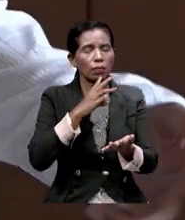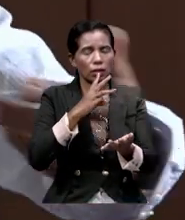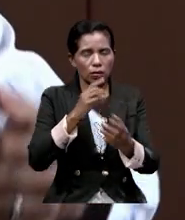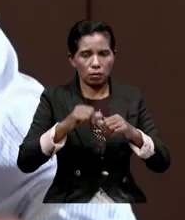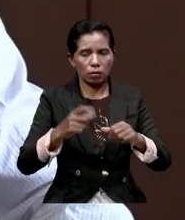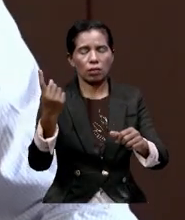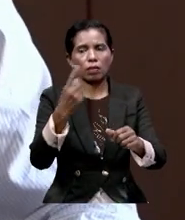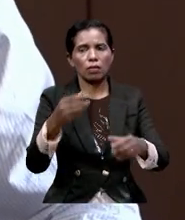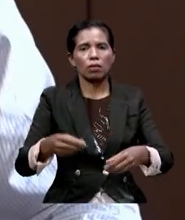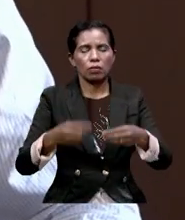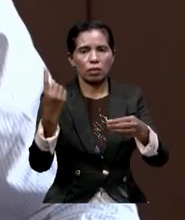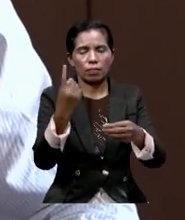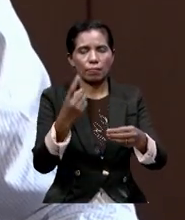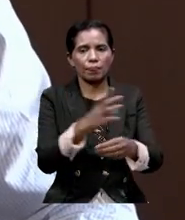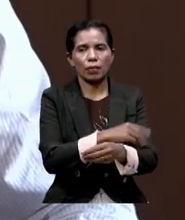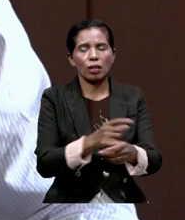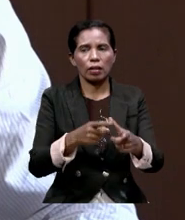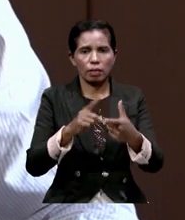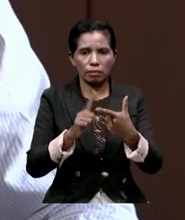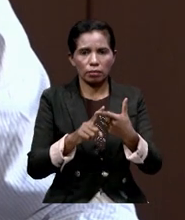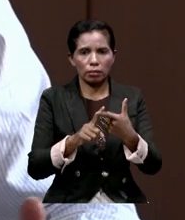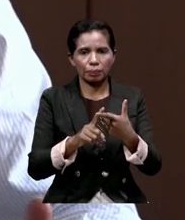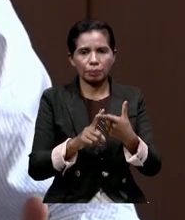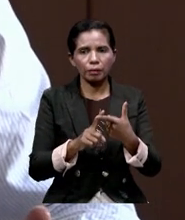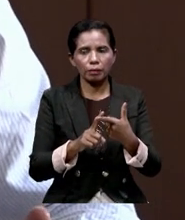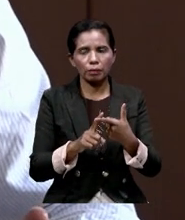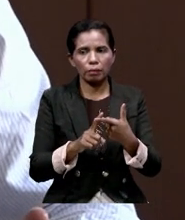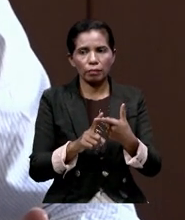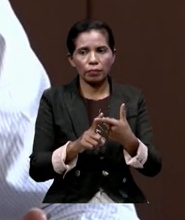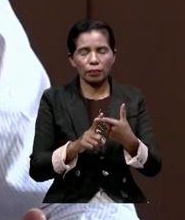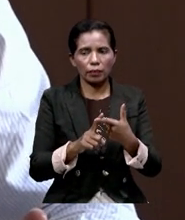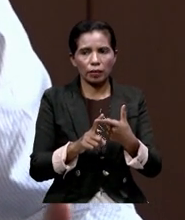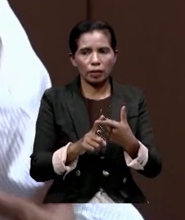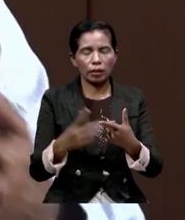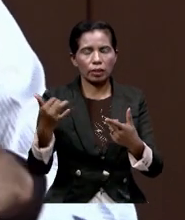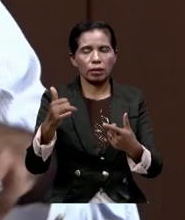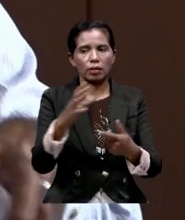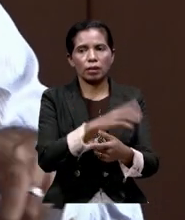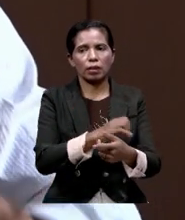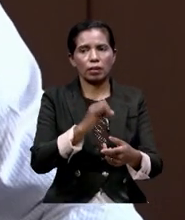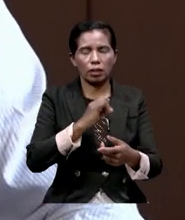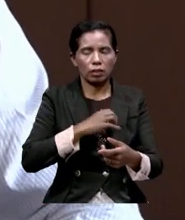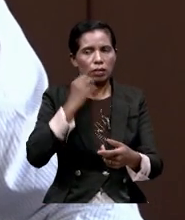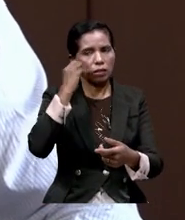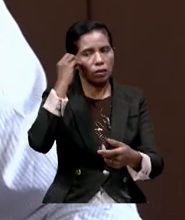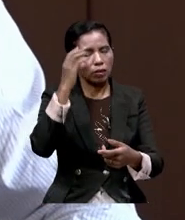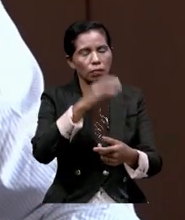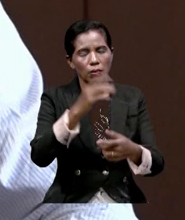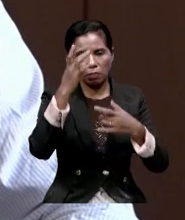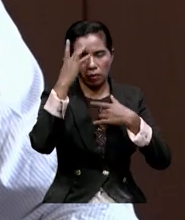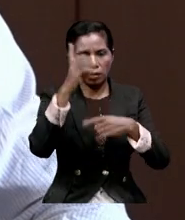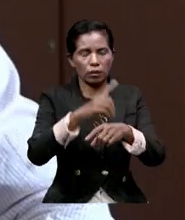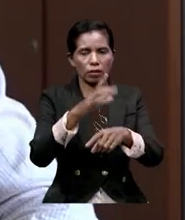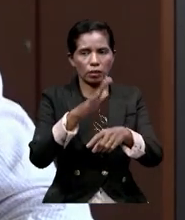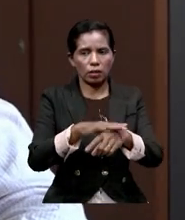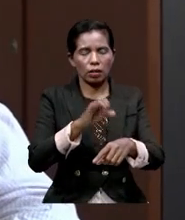Sira po na fatin e depois comigo sao pouquinho poucos significa tak se havne uma makia caso dengue então